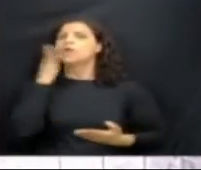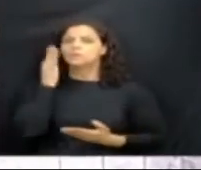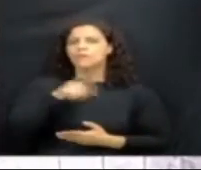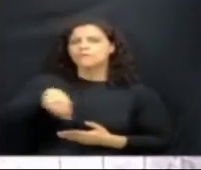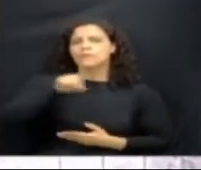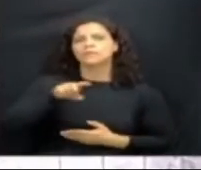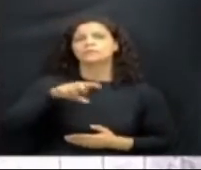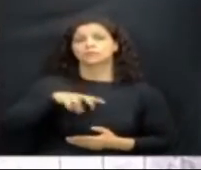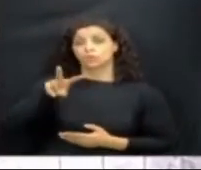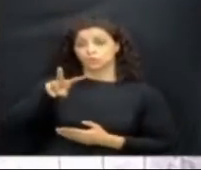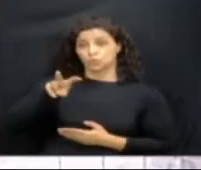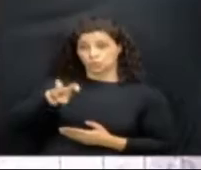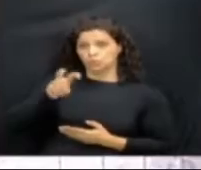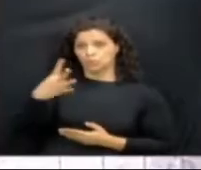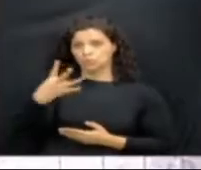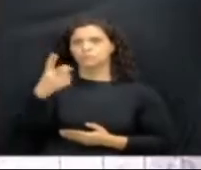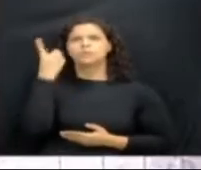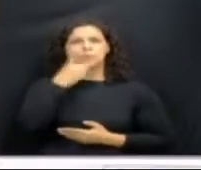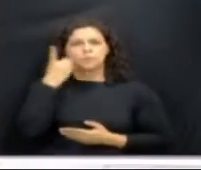dos 54.